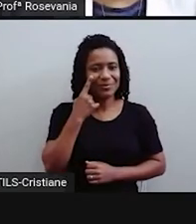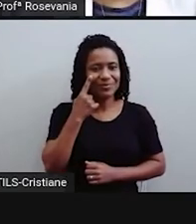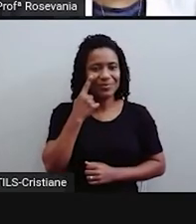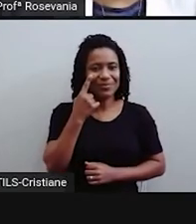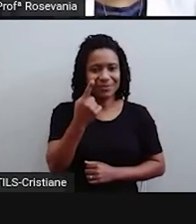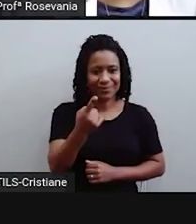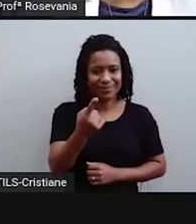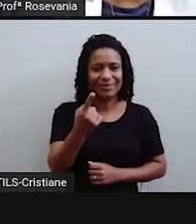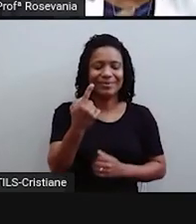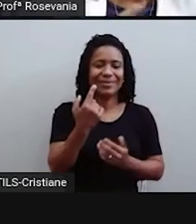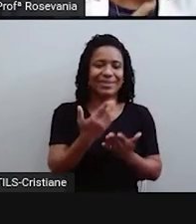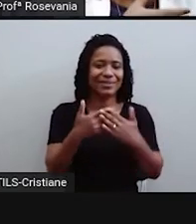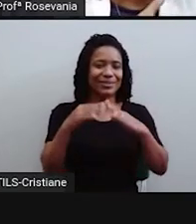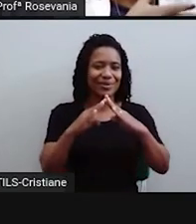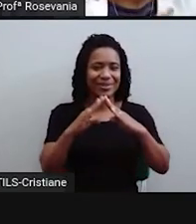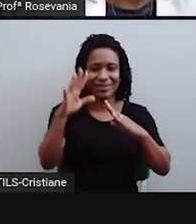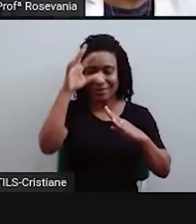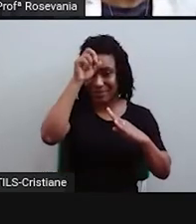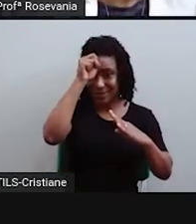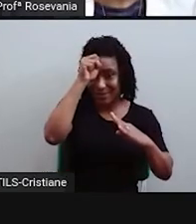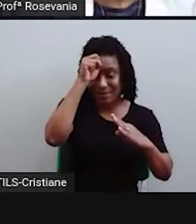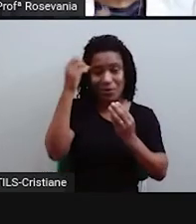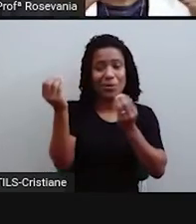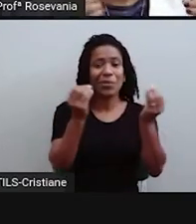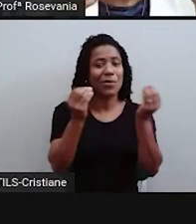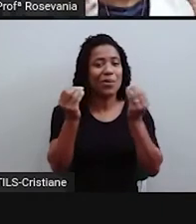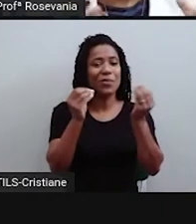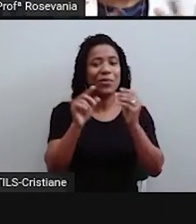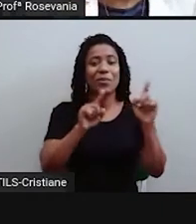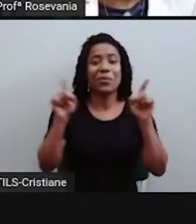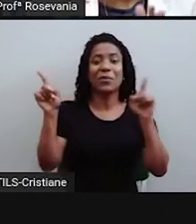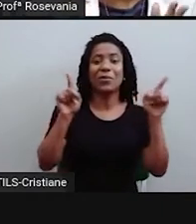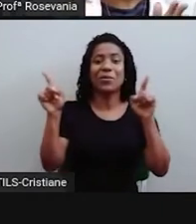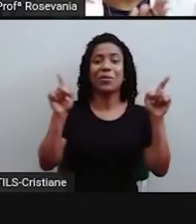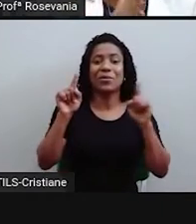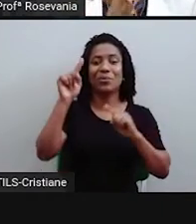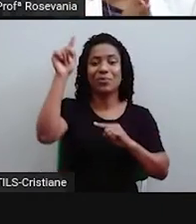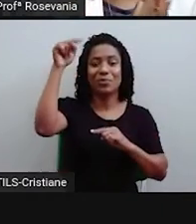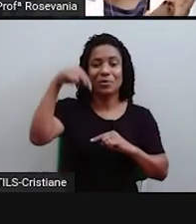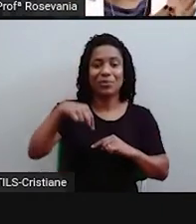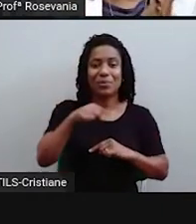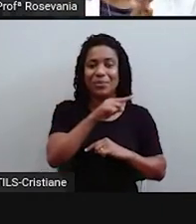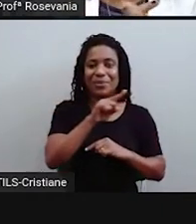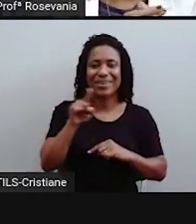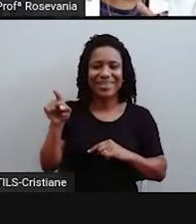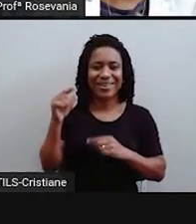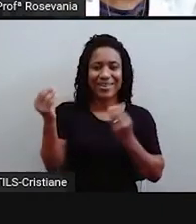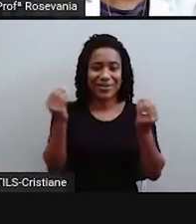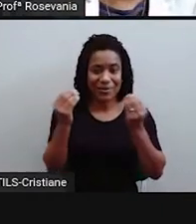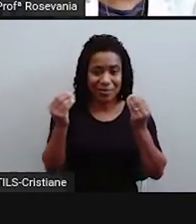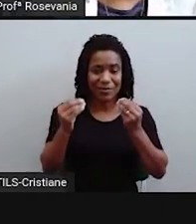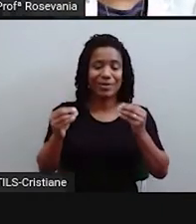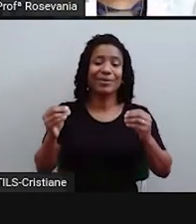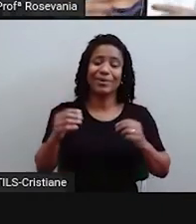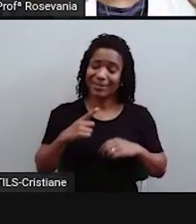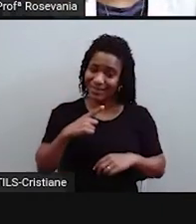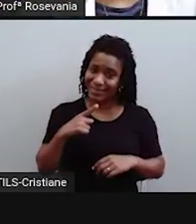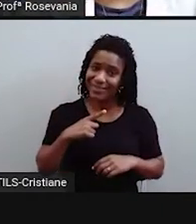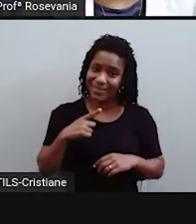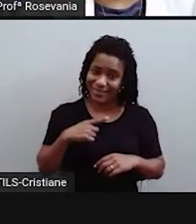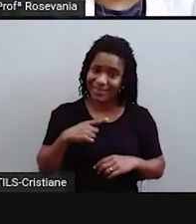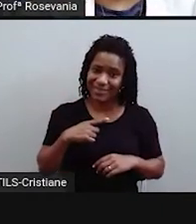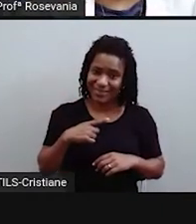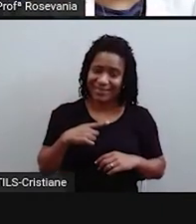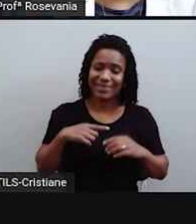aprende na escola, é se orientar usando a rosa dos ventos, né? E essa rosa dos ventos, ela